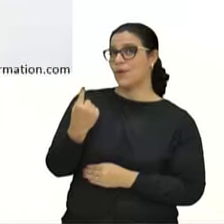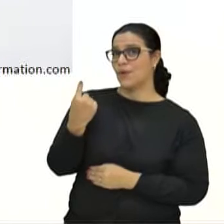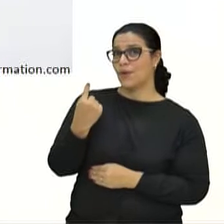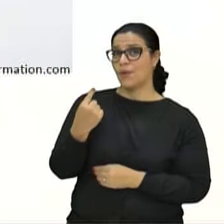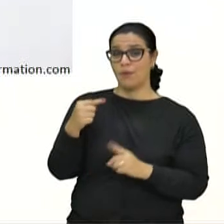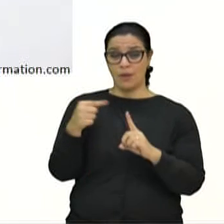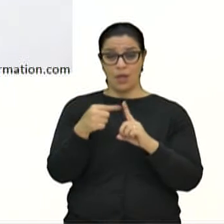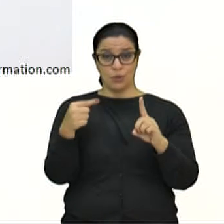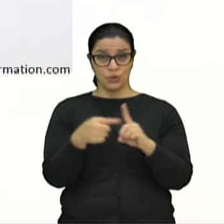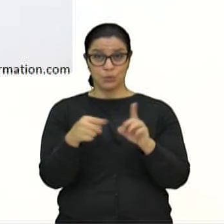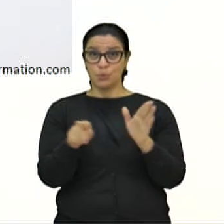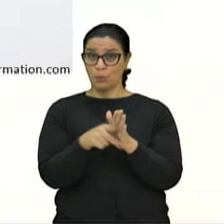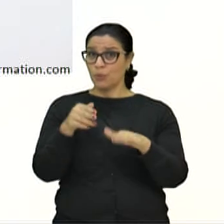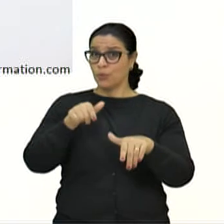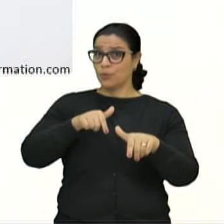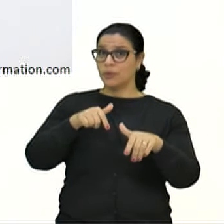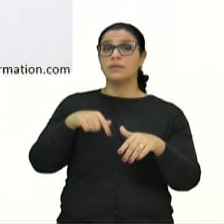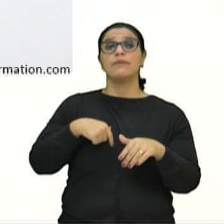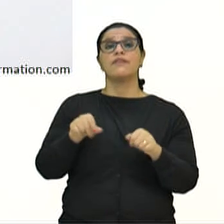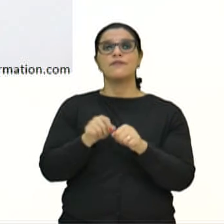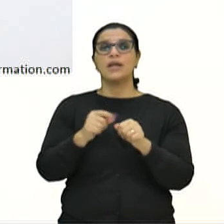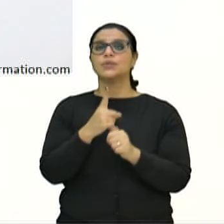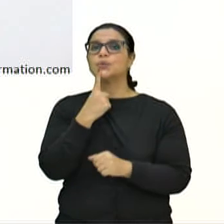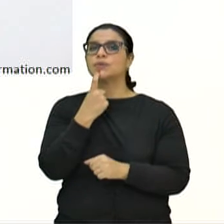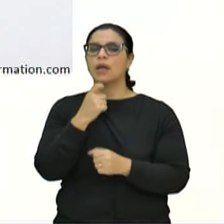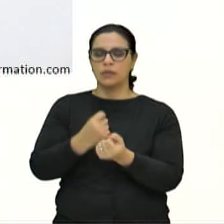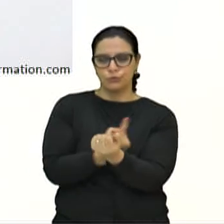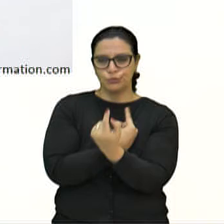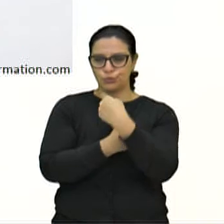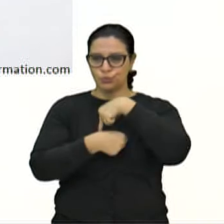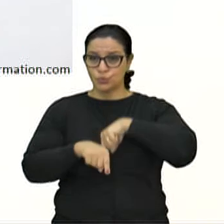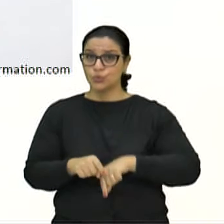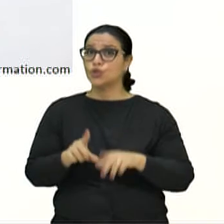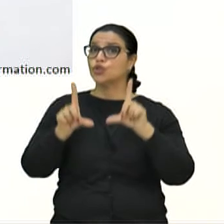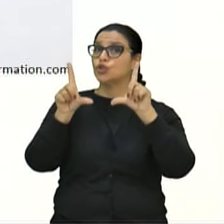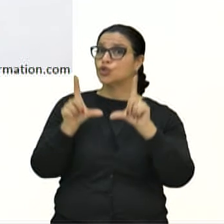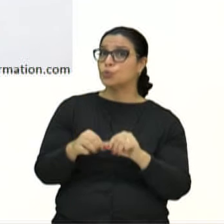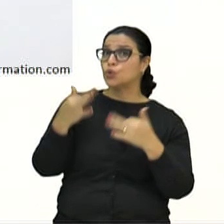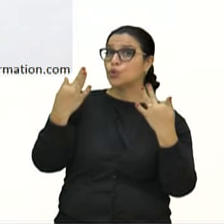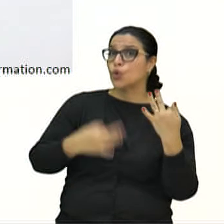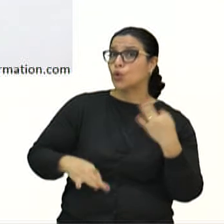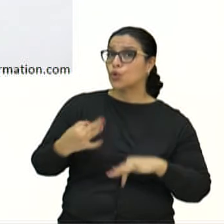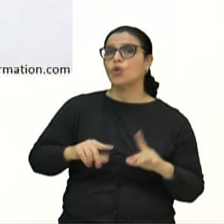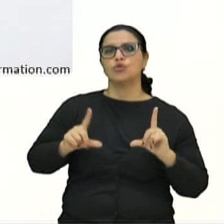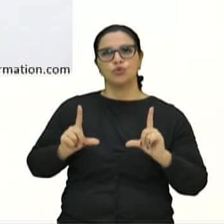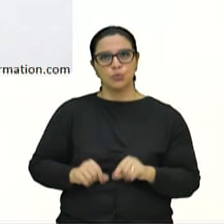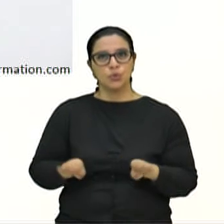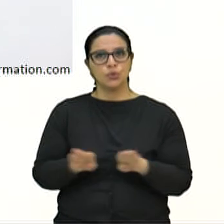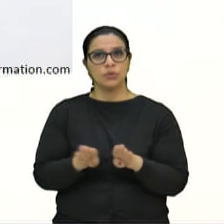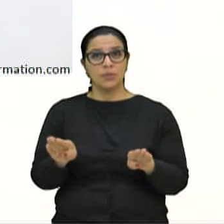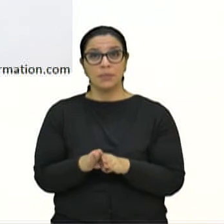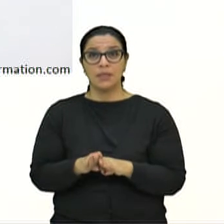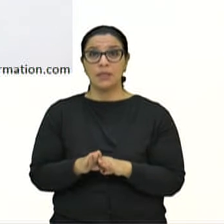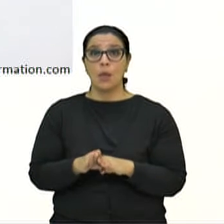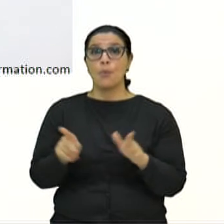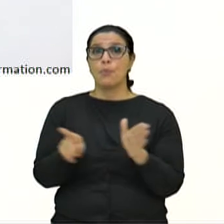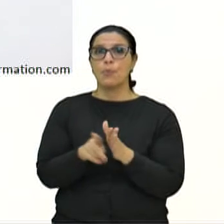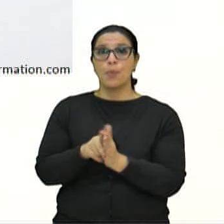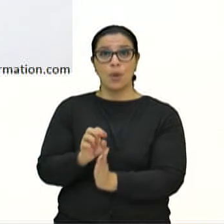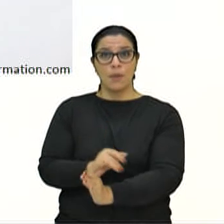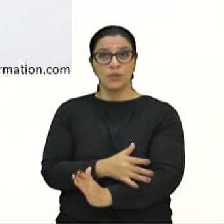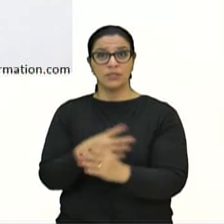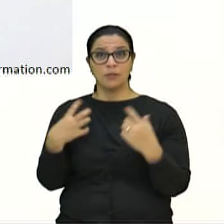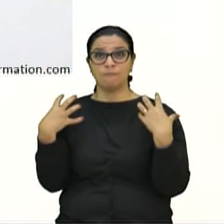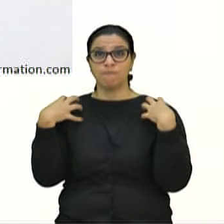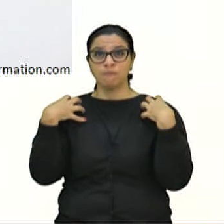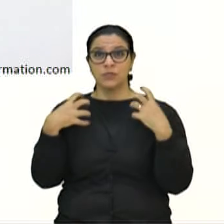tipo de ginástica ativa, que ativa a circulação sanguínea, diminui dores musculares e alivia as tensões emocionais. A